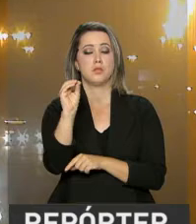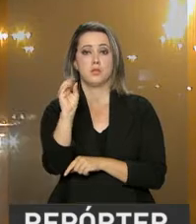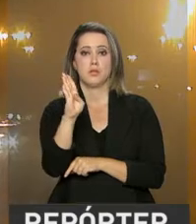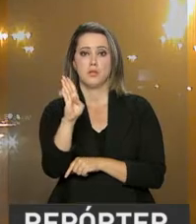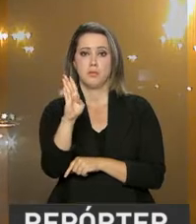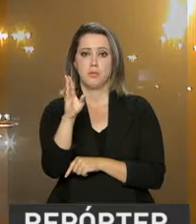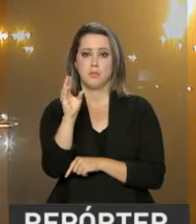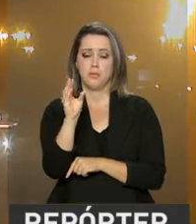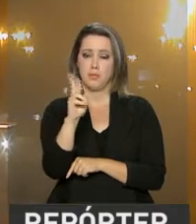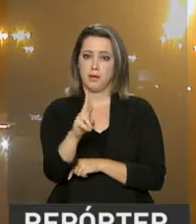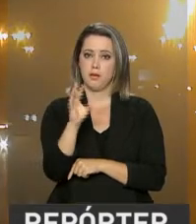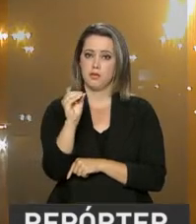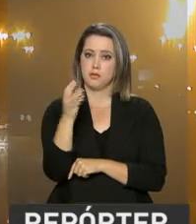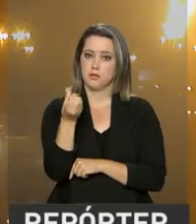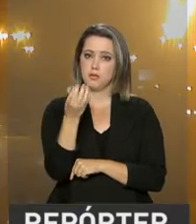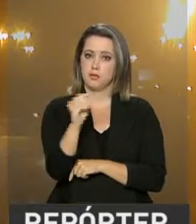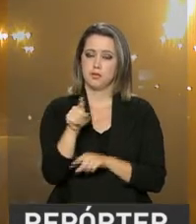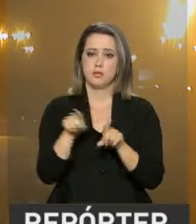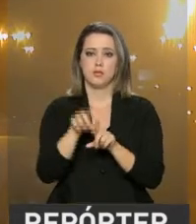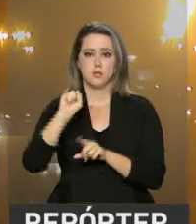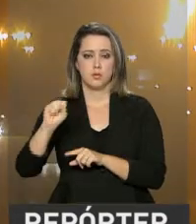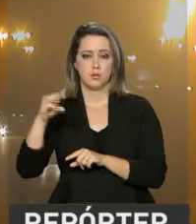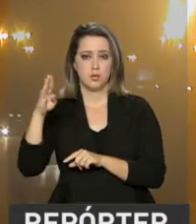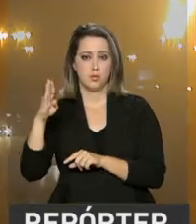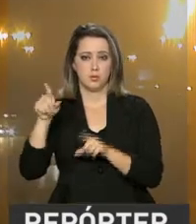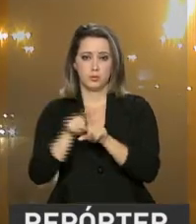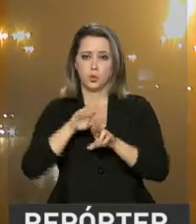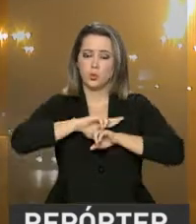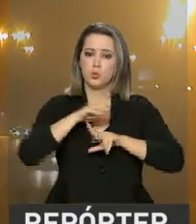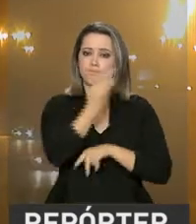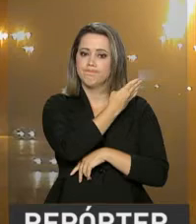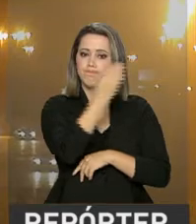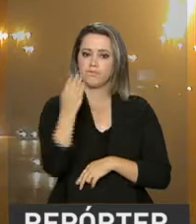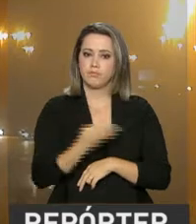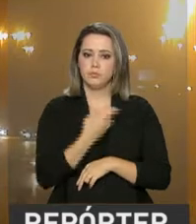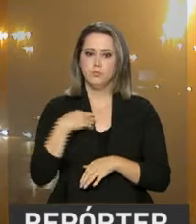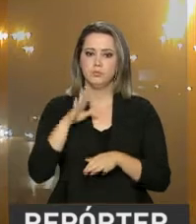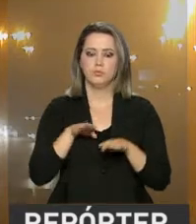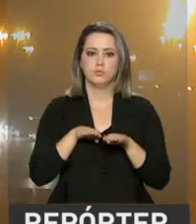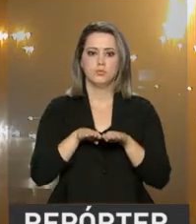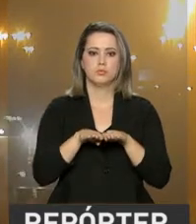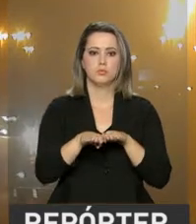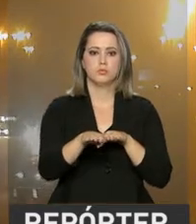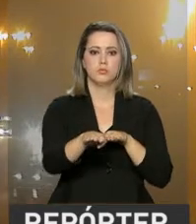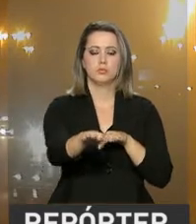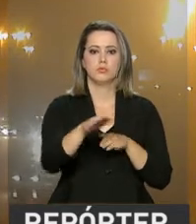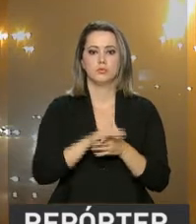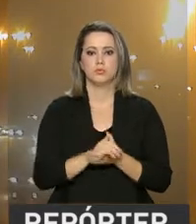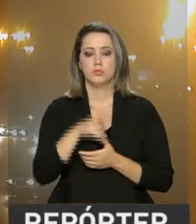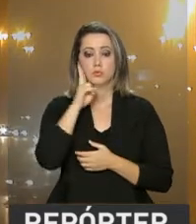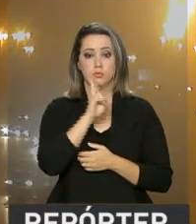rumo ao mato grosso do sul ea br 0 70 estas duas que nós vemos na parte de baixo do monitor os